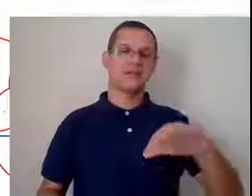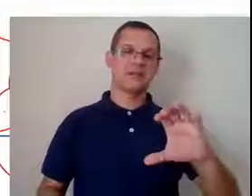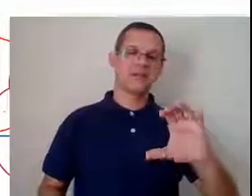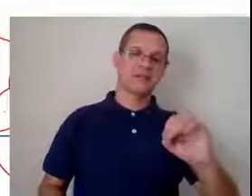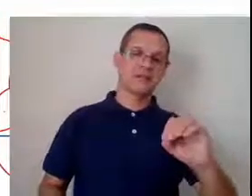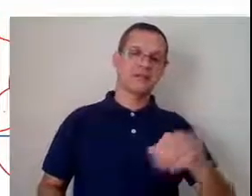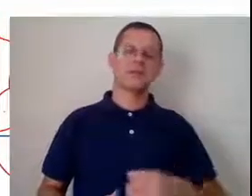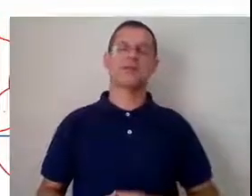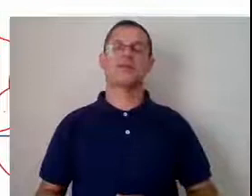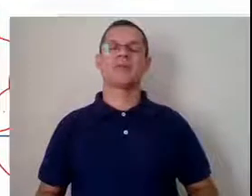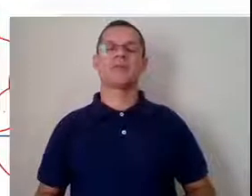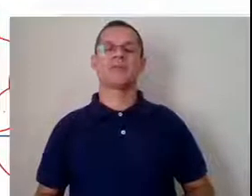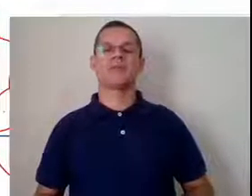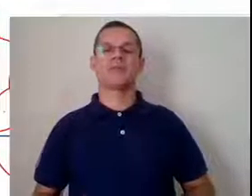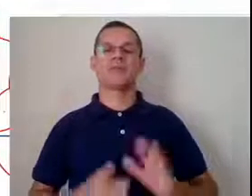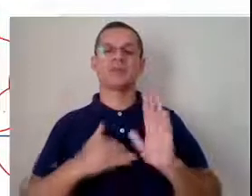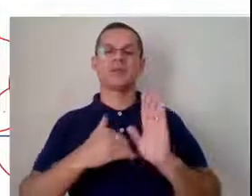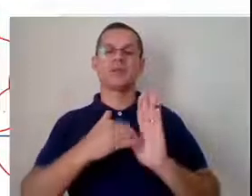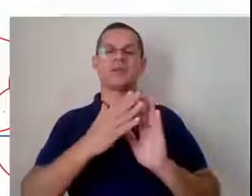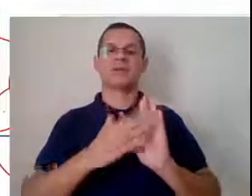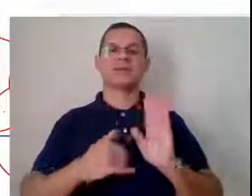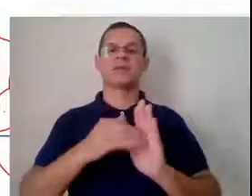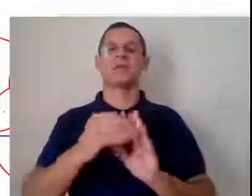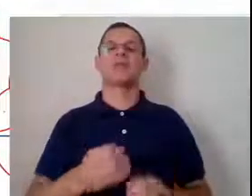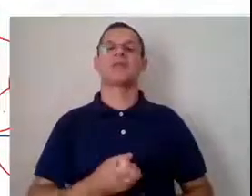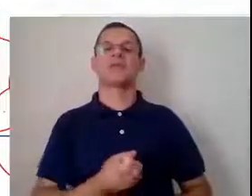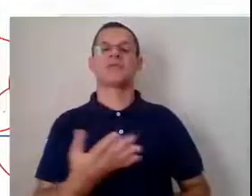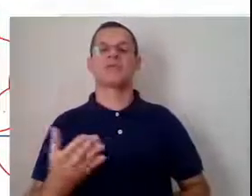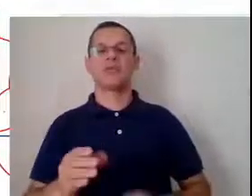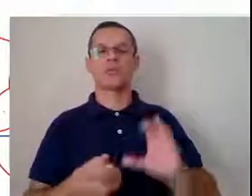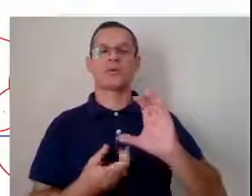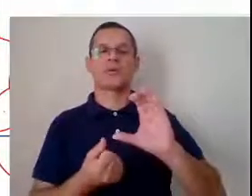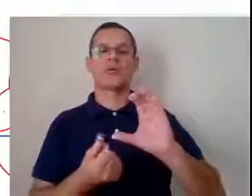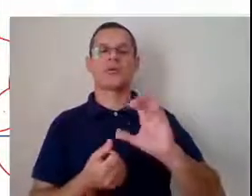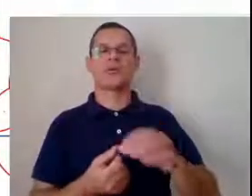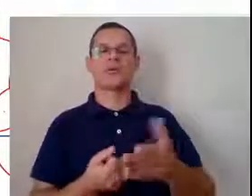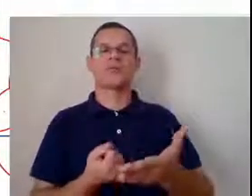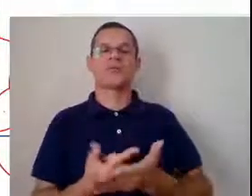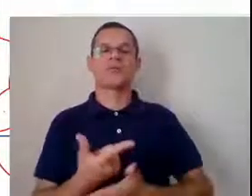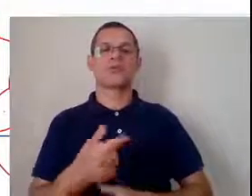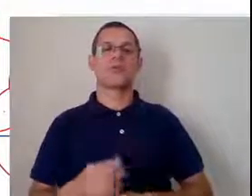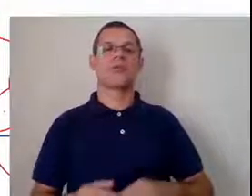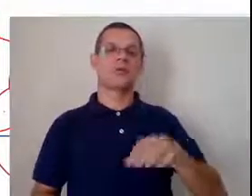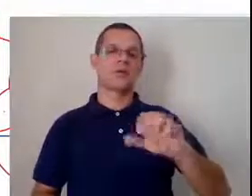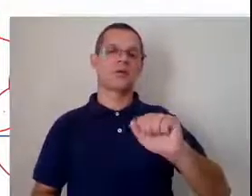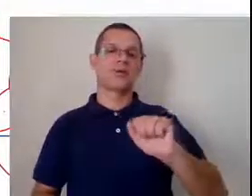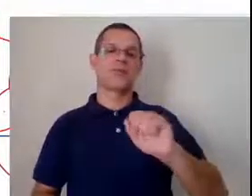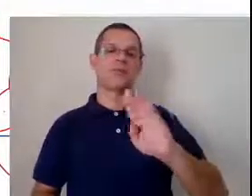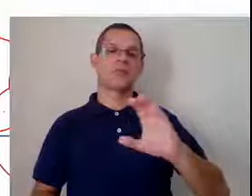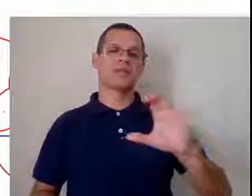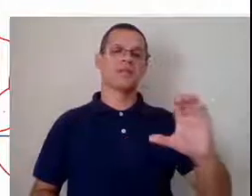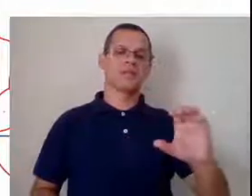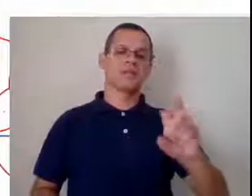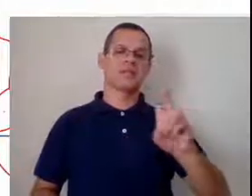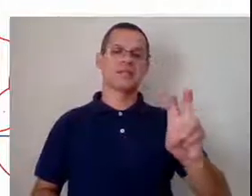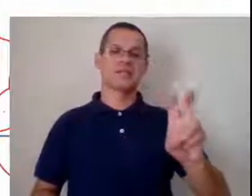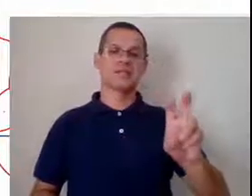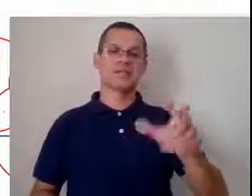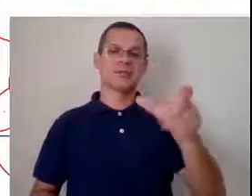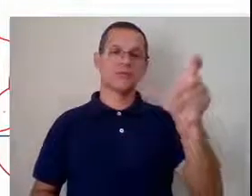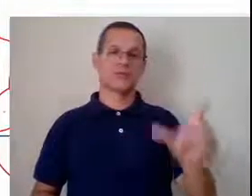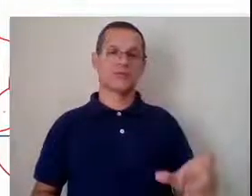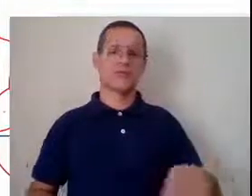ó, naquele meinho pintadinho, quantos consumidores falaram que consomem A, B e C? 5,